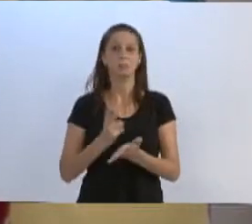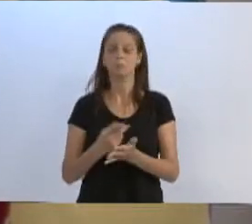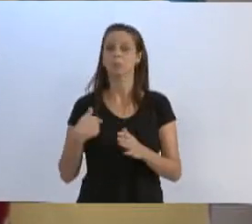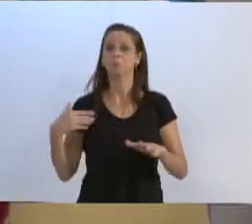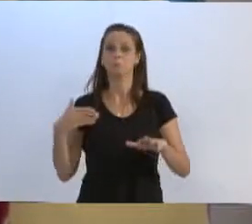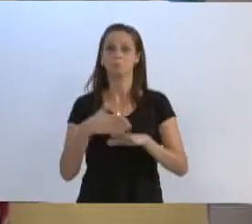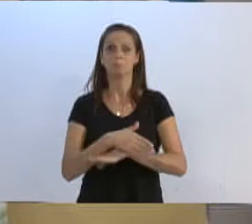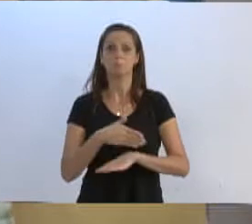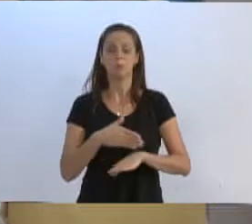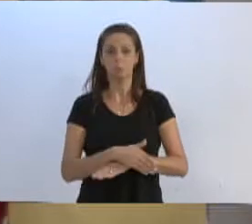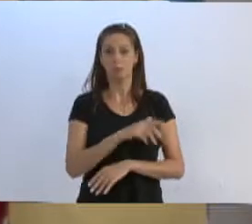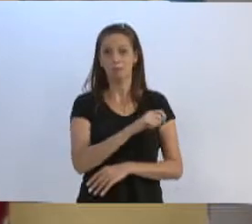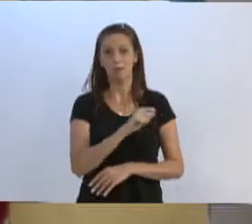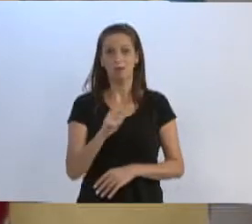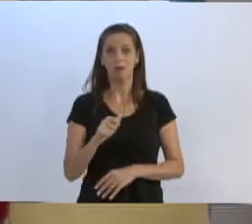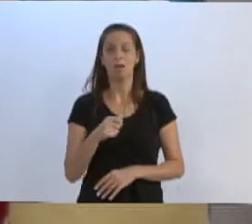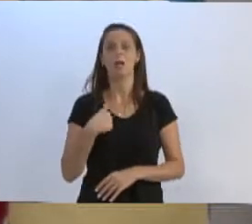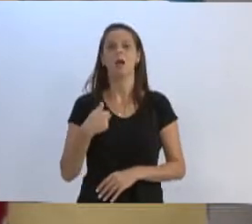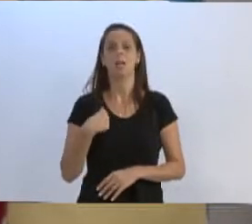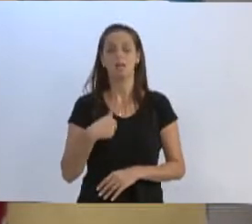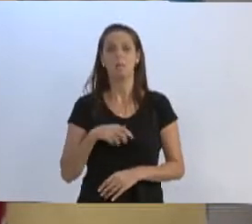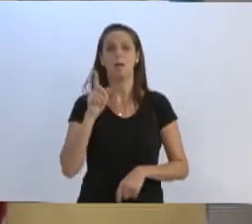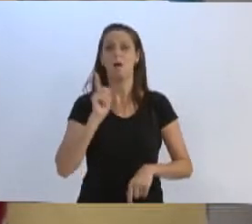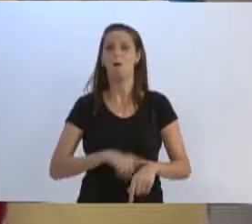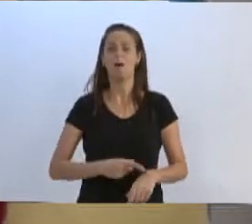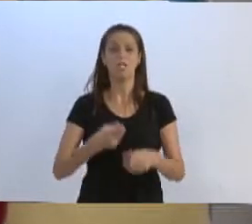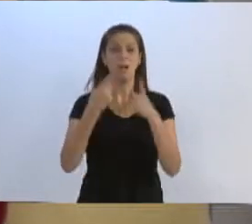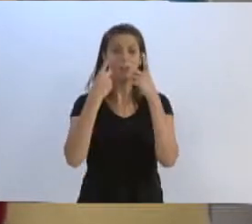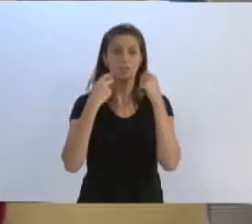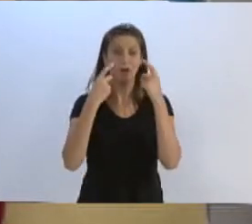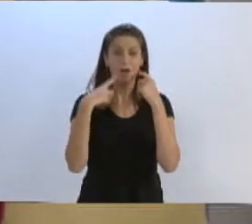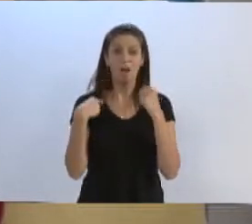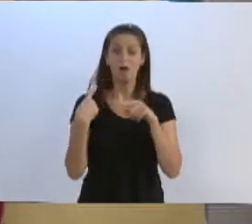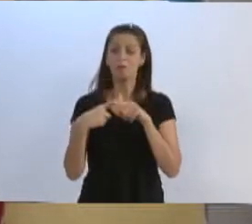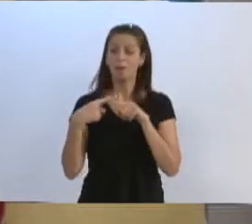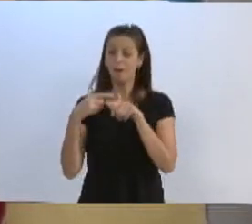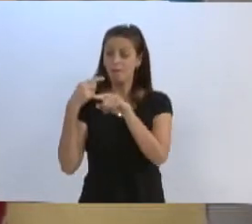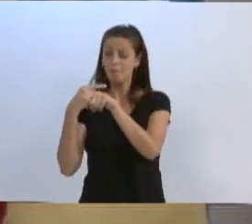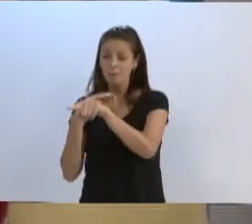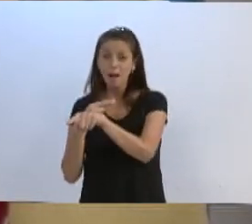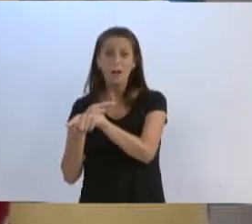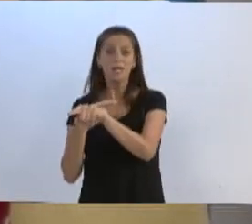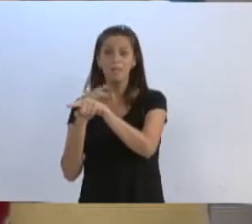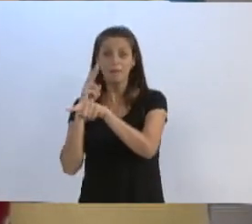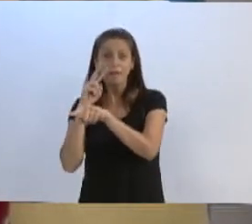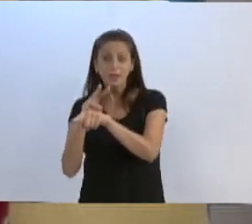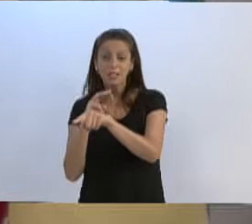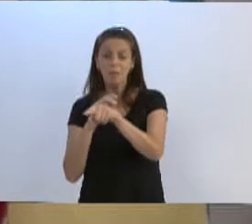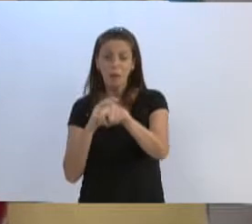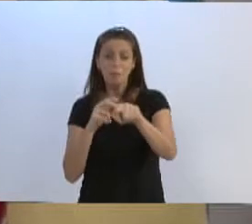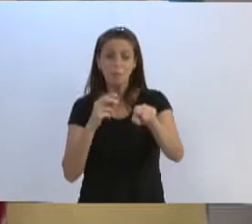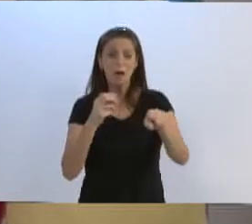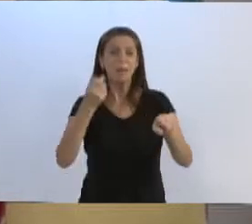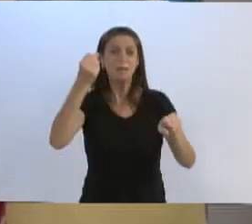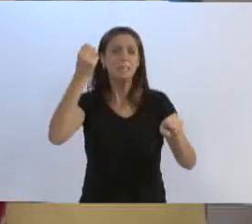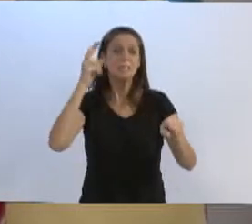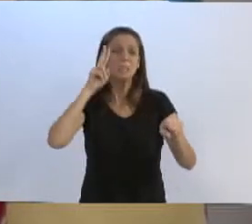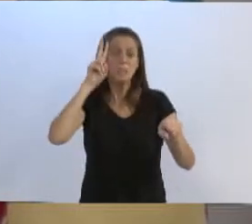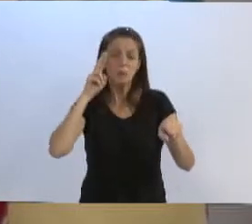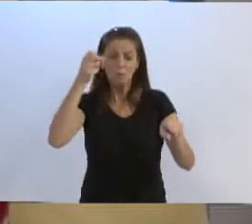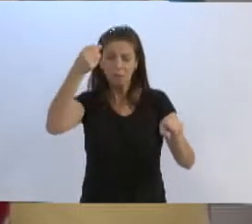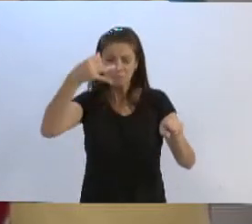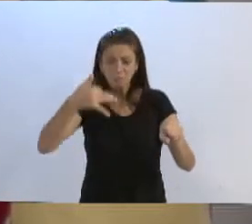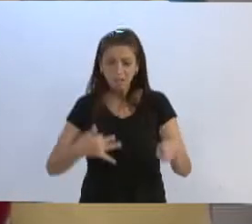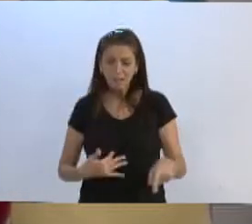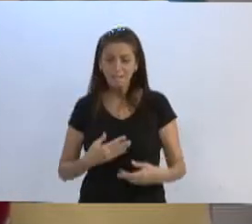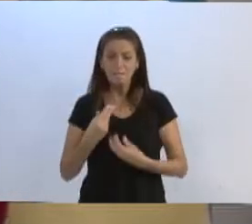reuniões abertas, eu fui às lágrimas com as histórias que eu contei. As histórias de